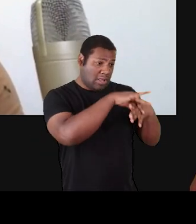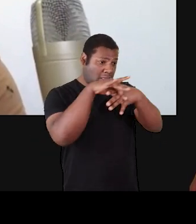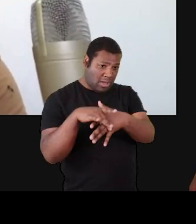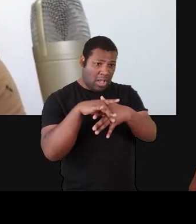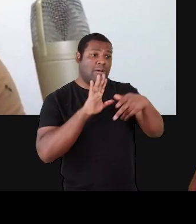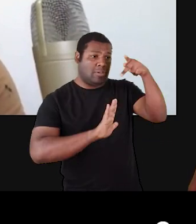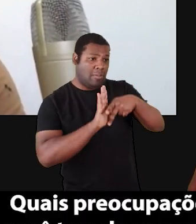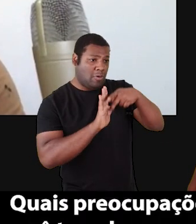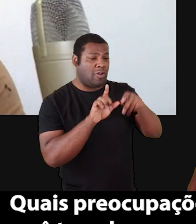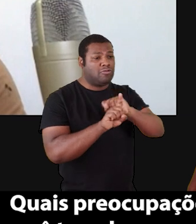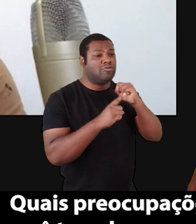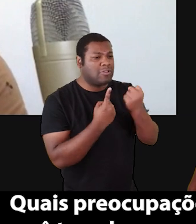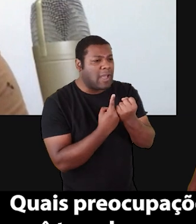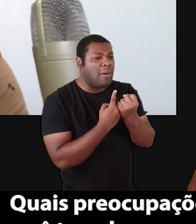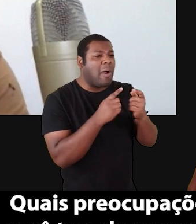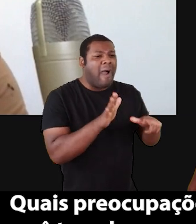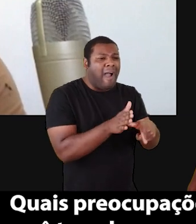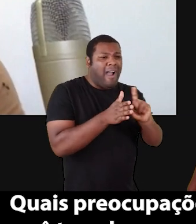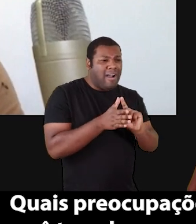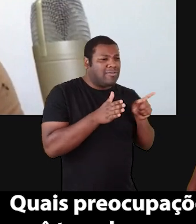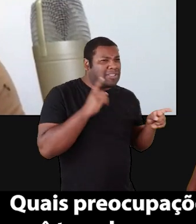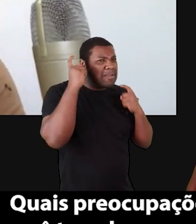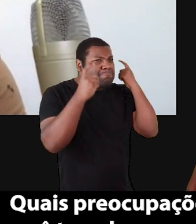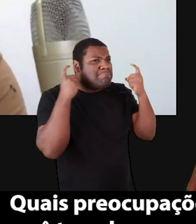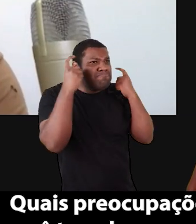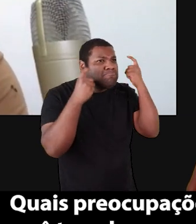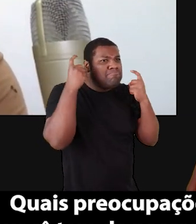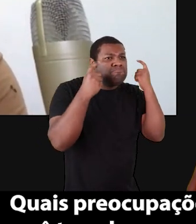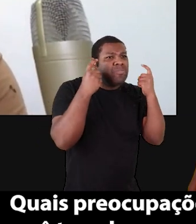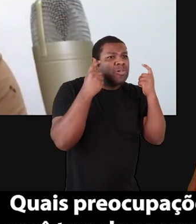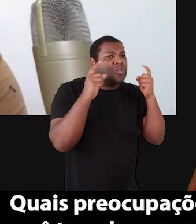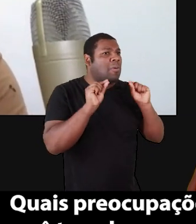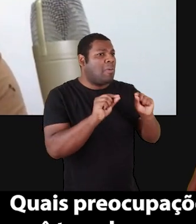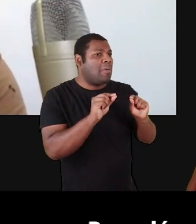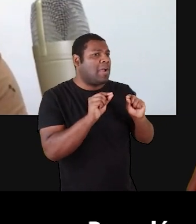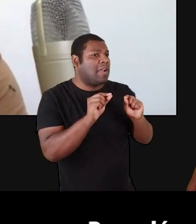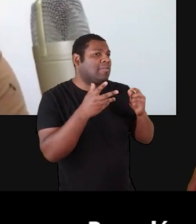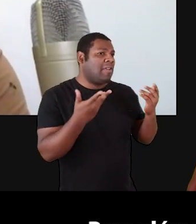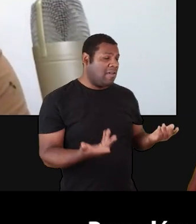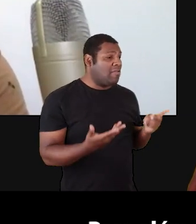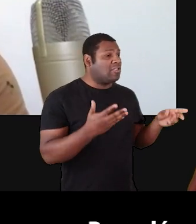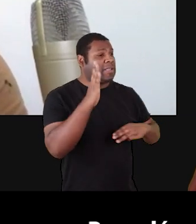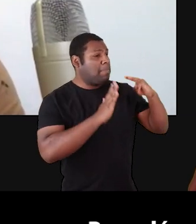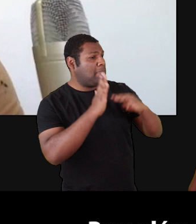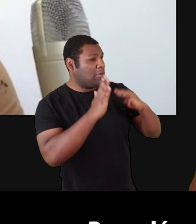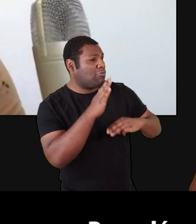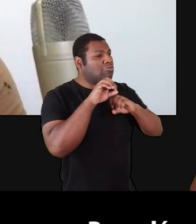social, quais preocupações mais pontuais você tem de passar para os meninos para além de